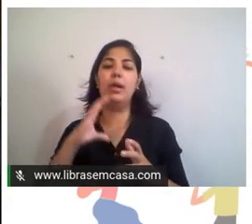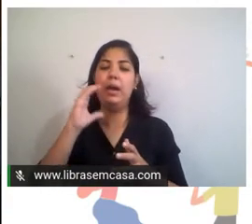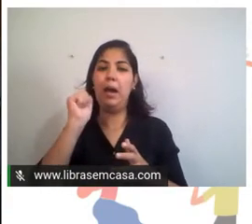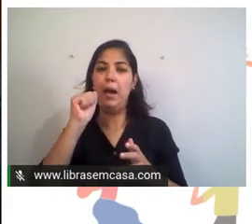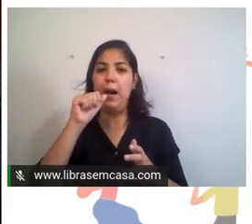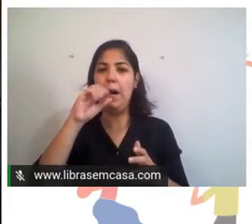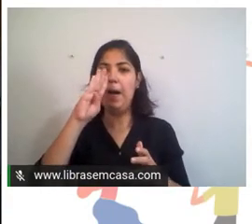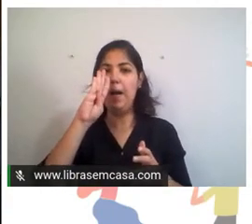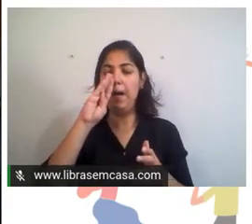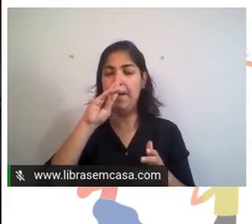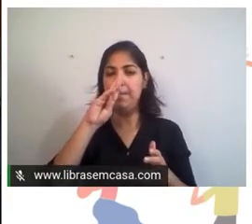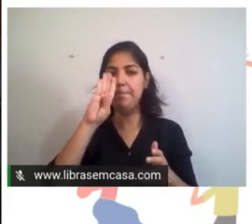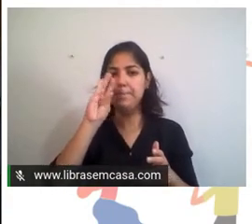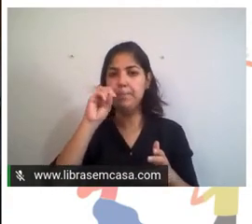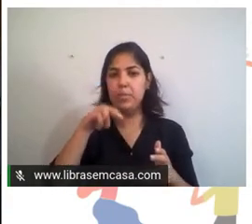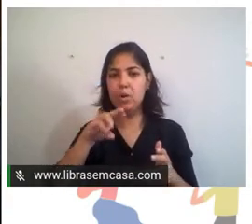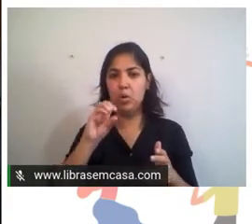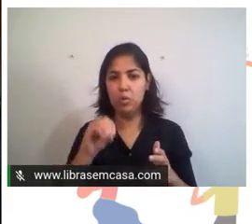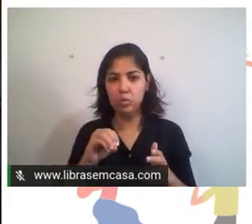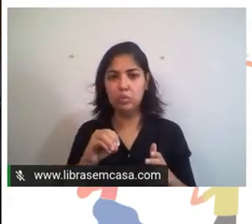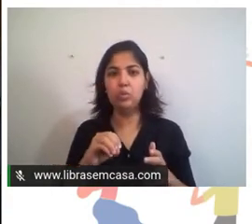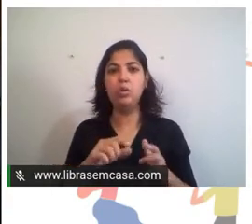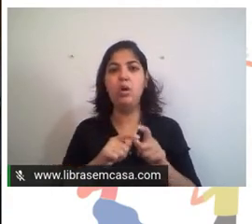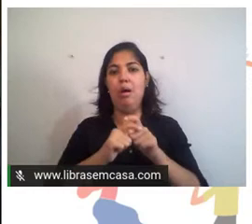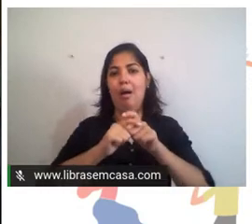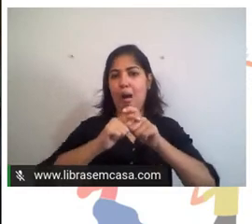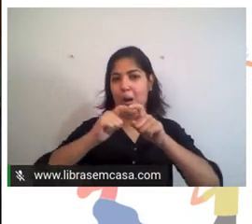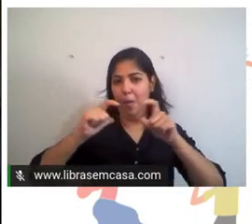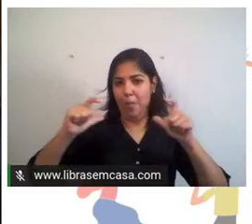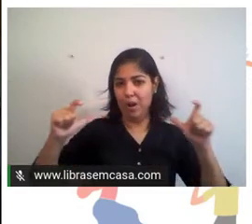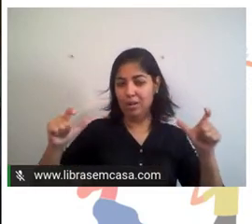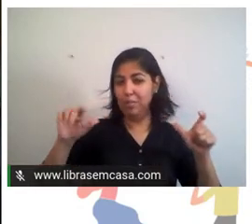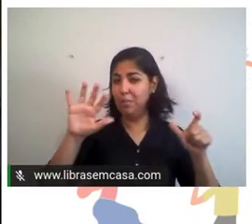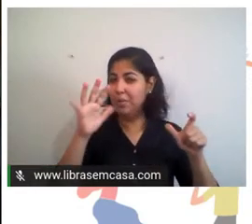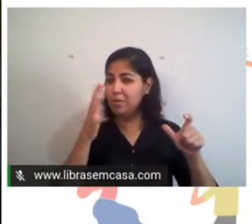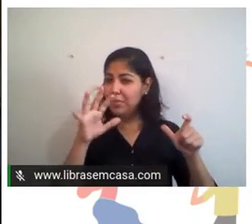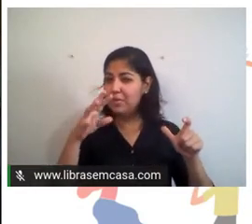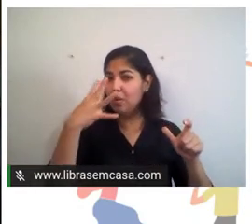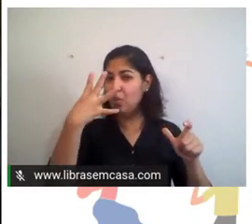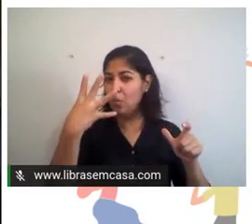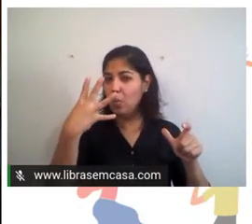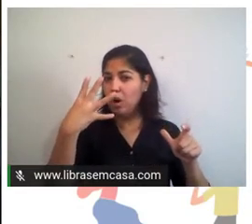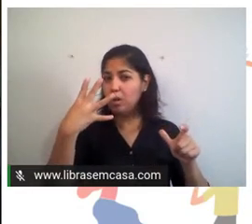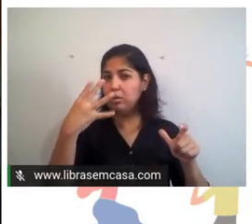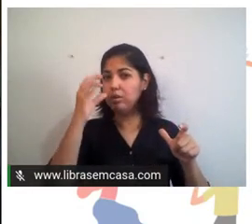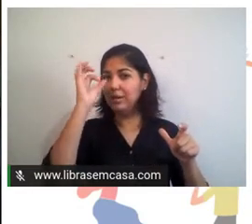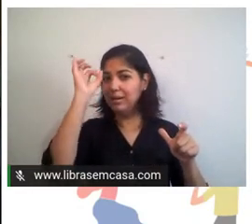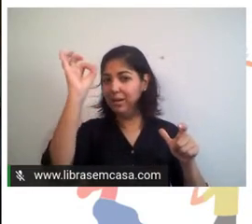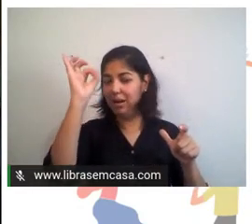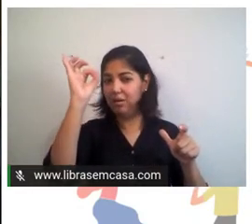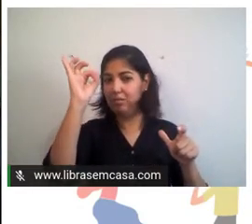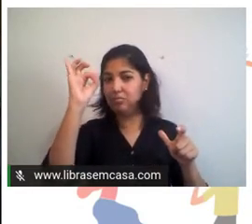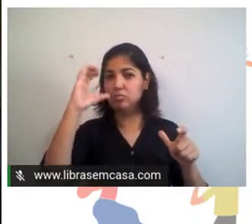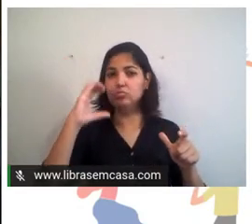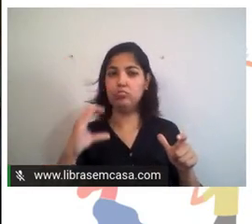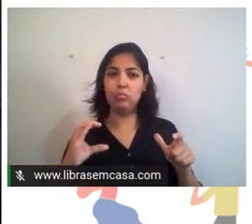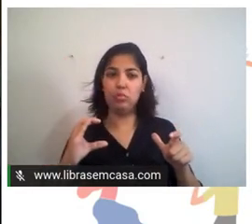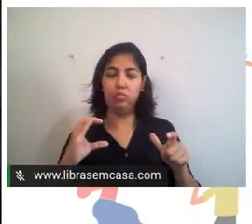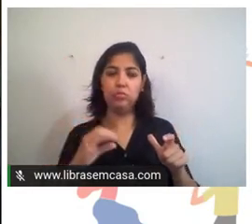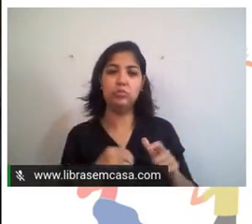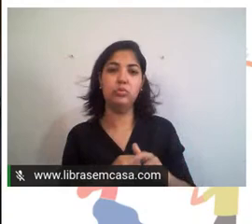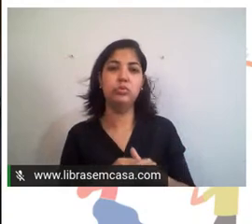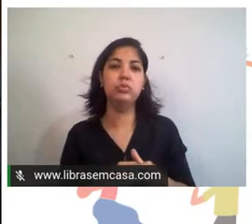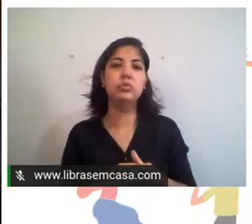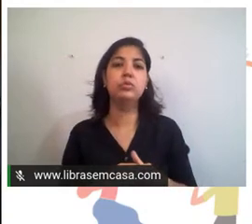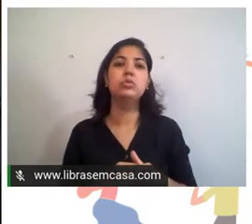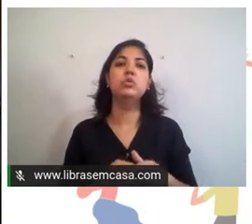da ordem de 4 a 5 graus Celsius em média nas regiões continentais do nosso